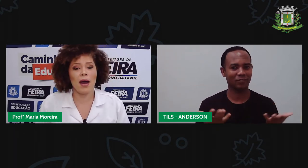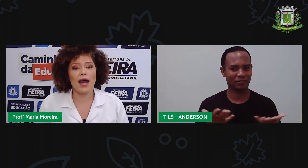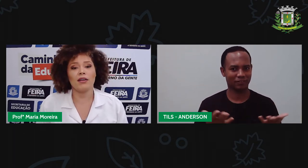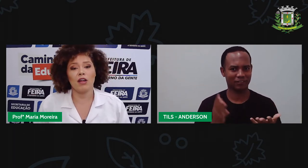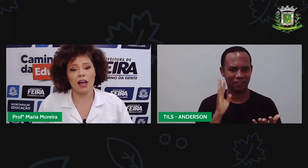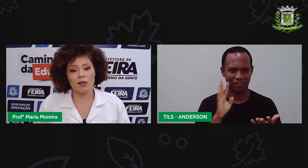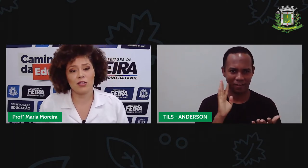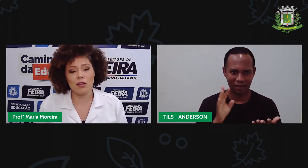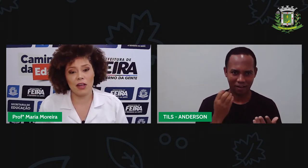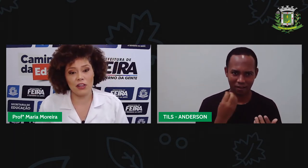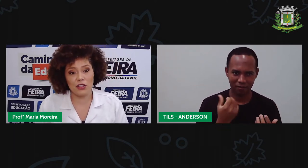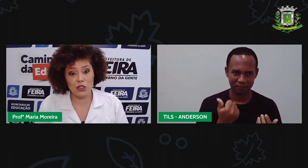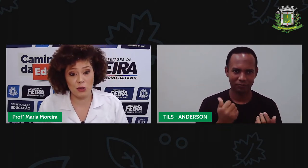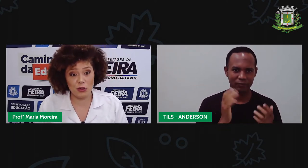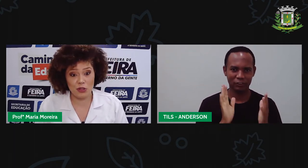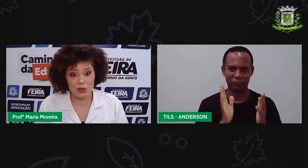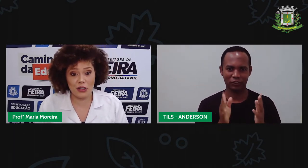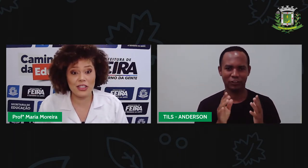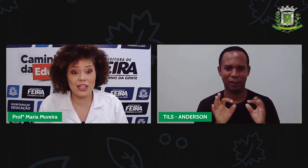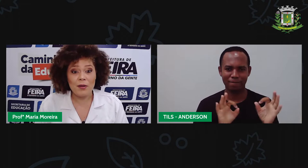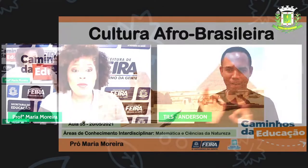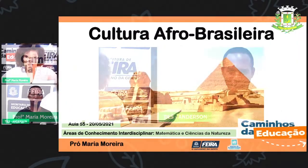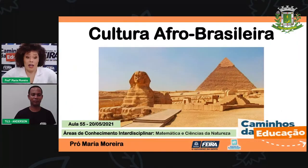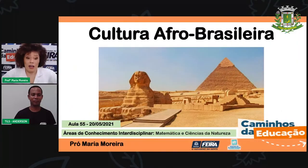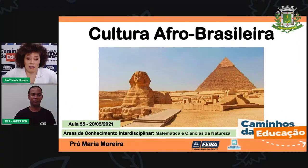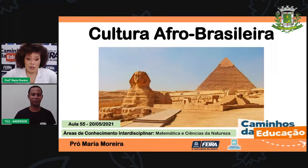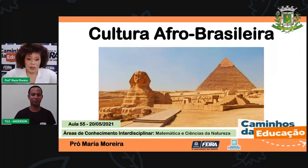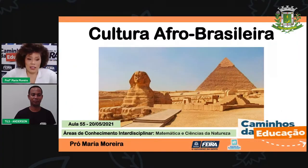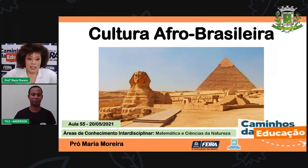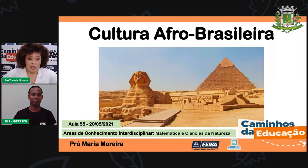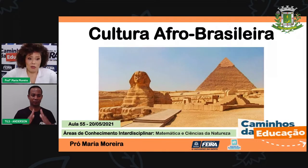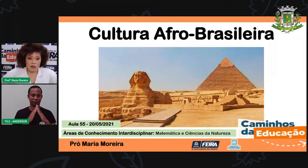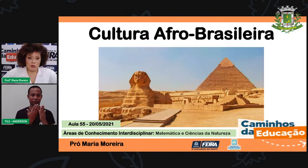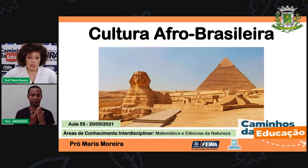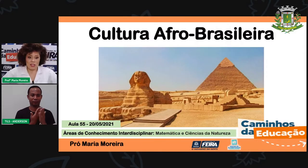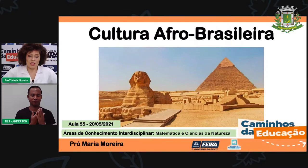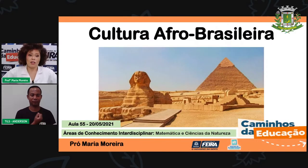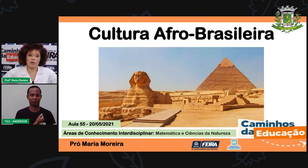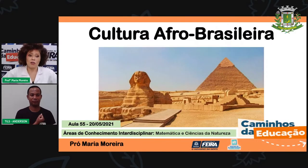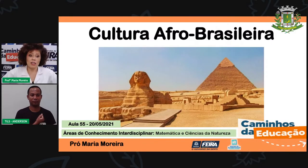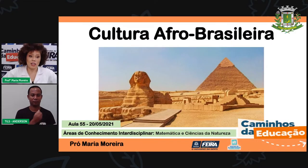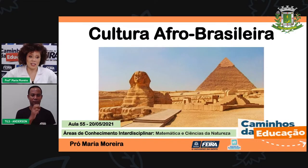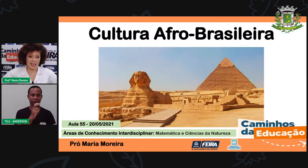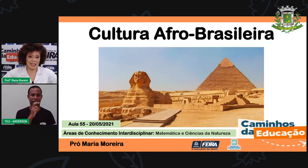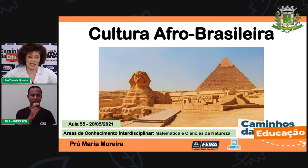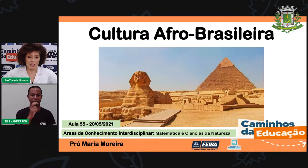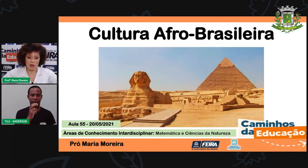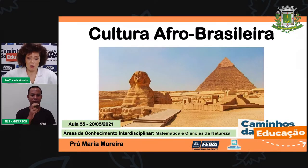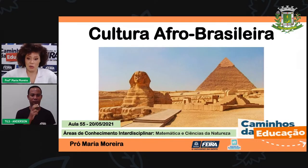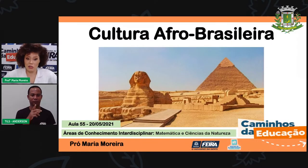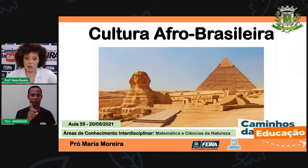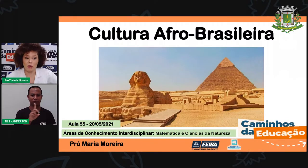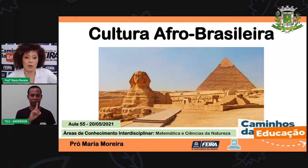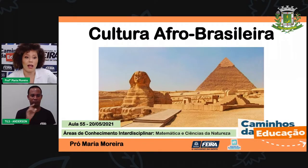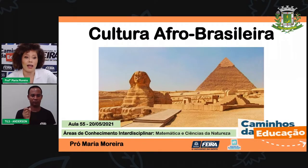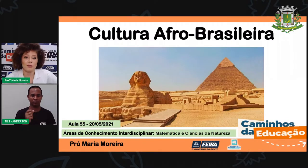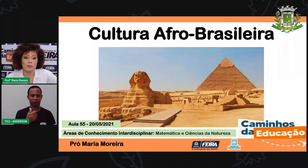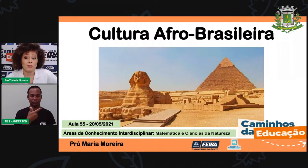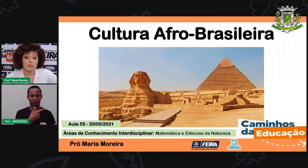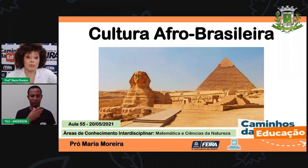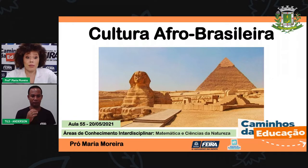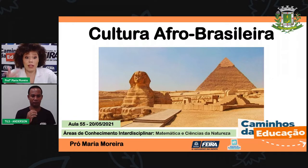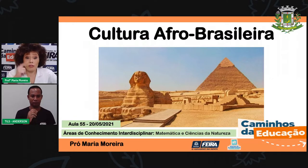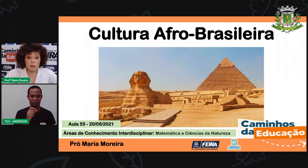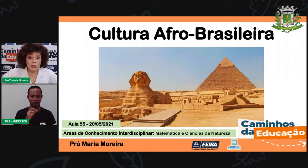Já arrumaram o localzinho aí de estudo de hoje? Aula 55, 22, 5. Isso é cansaço, realmente. Vamos lá.